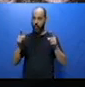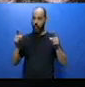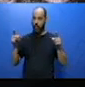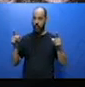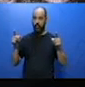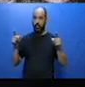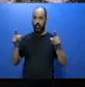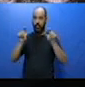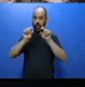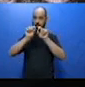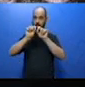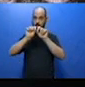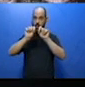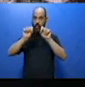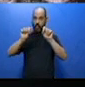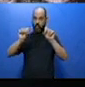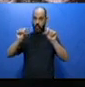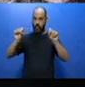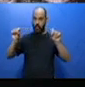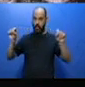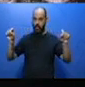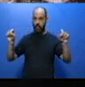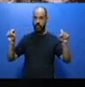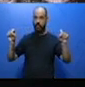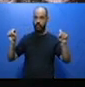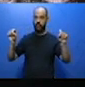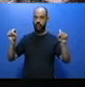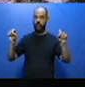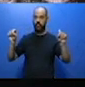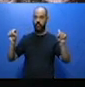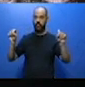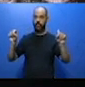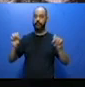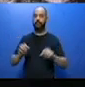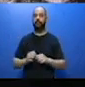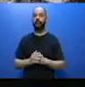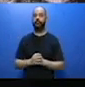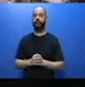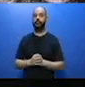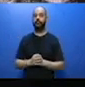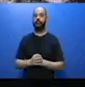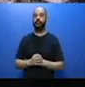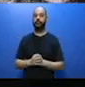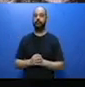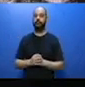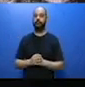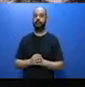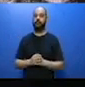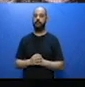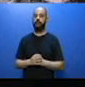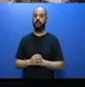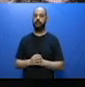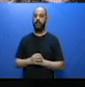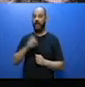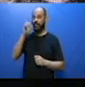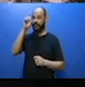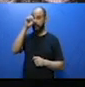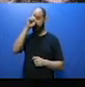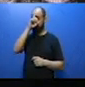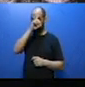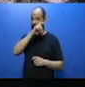é cilíndrico, quer dizer, ele é redondinho. Nós já vimos que é difícil saber qual lado